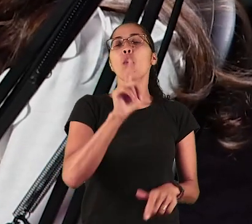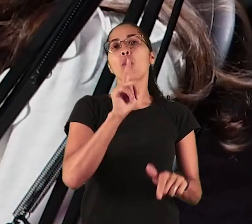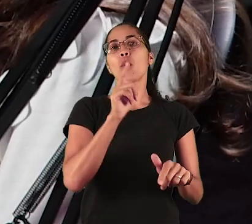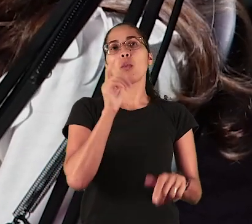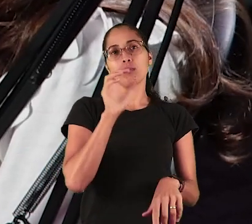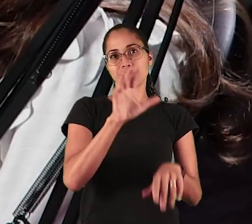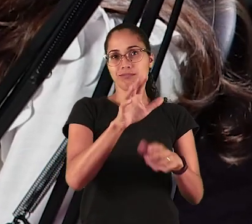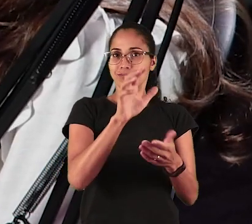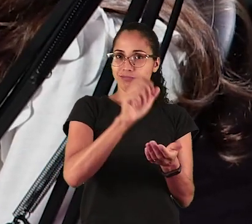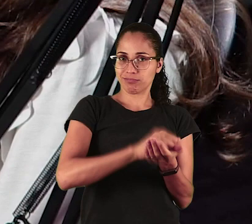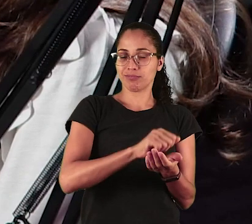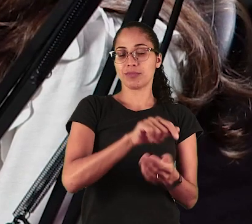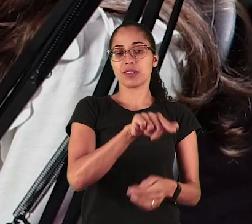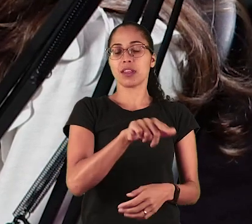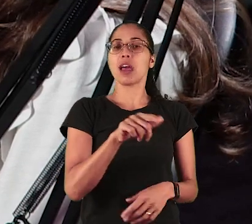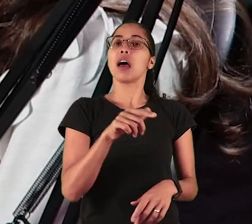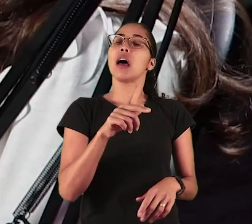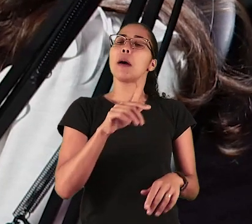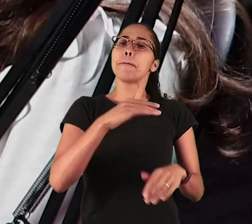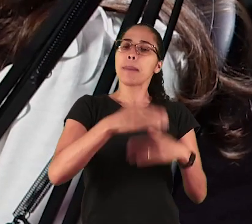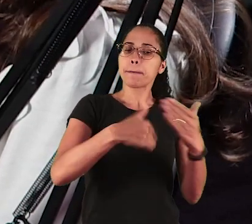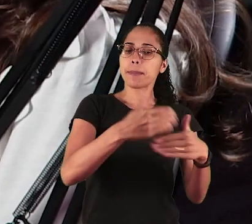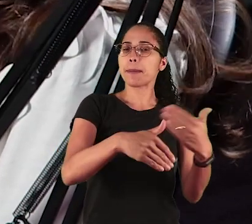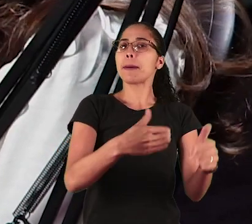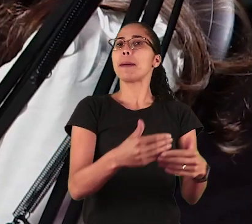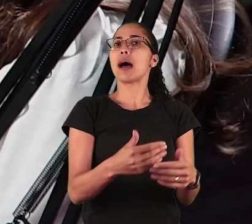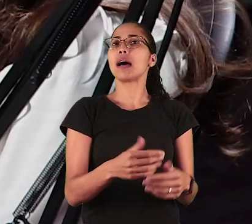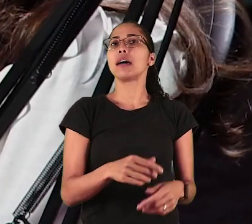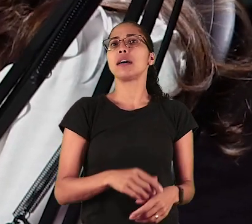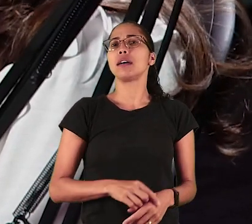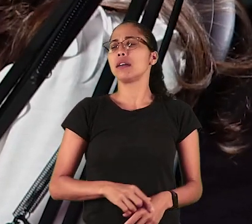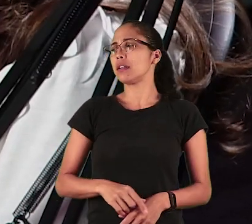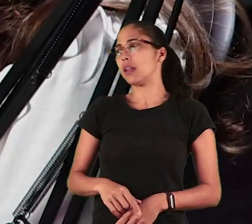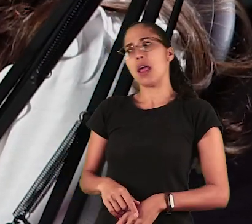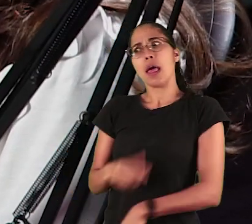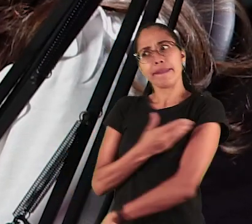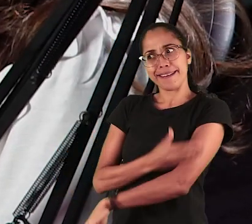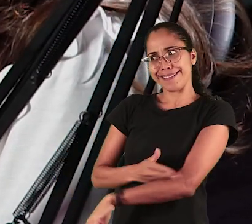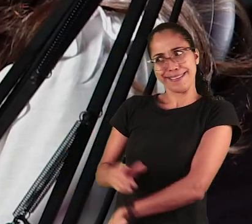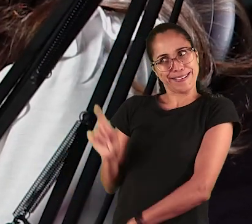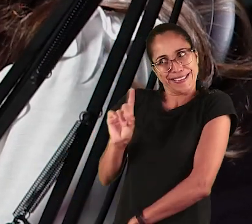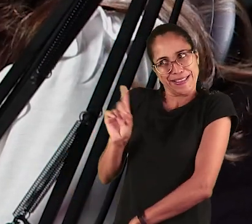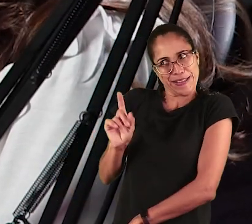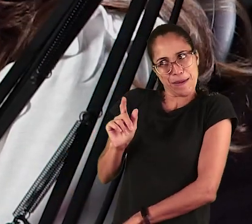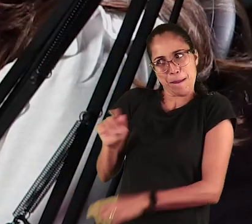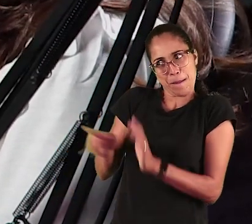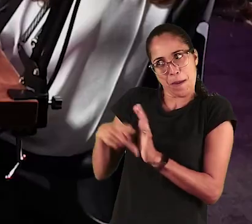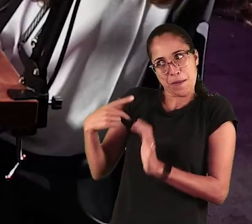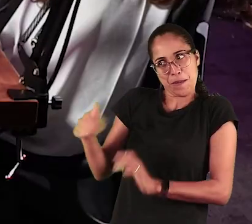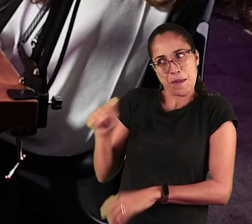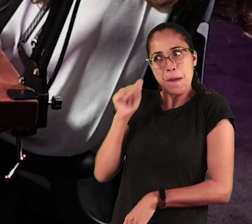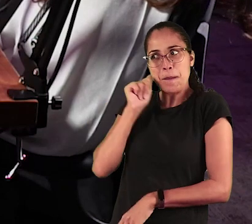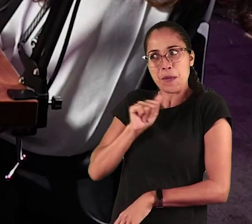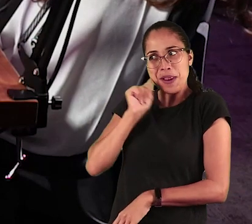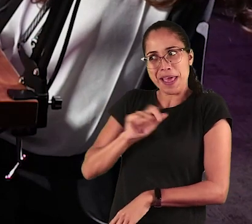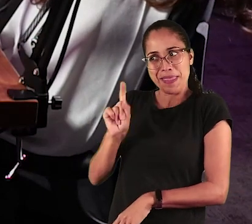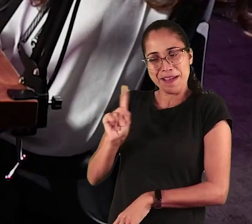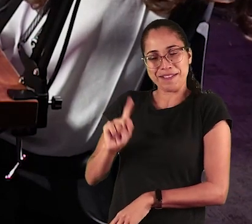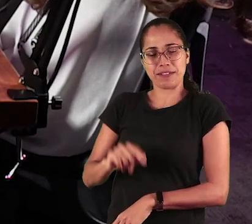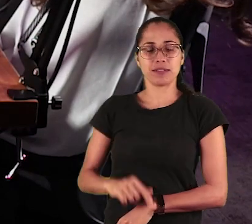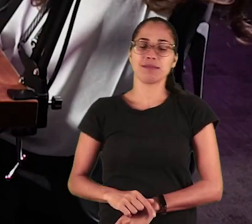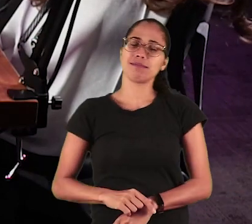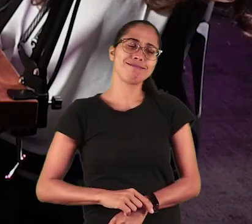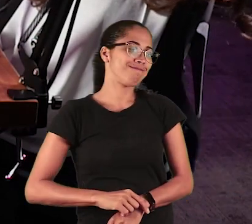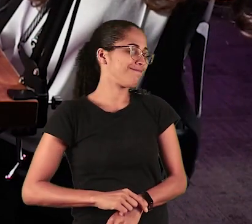trabalhar lá em renda fixa estruturada e dentro também não é tão tradicional que não é para mulheres exato